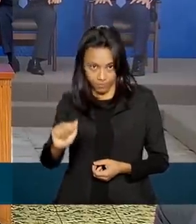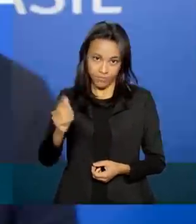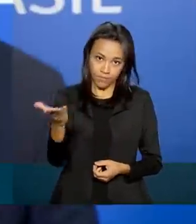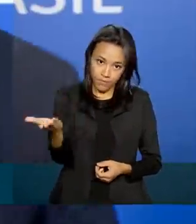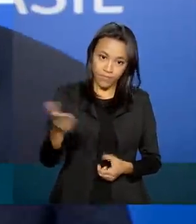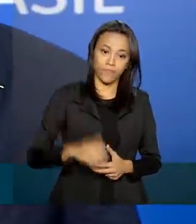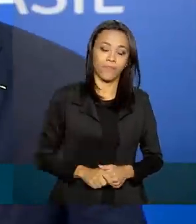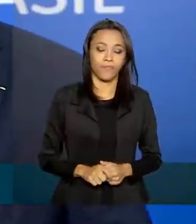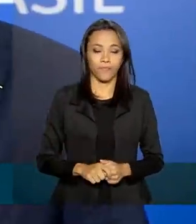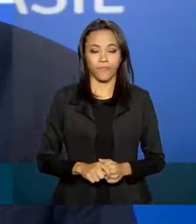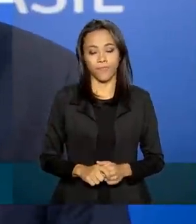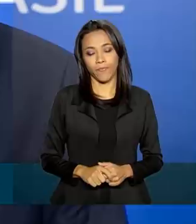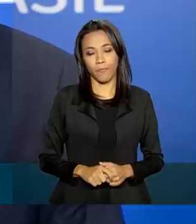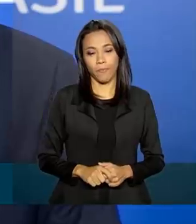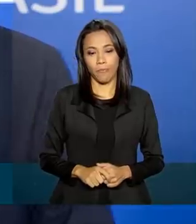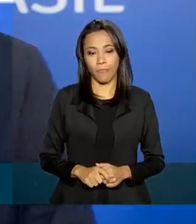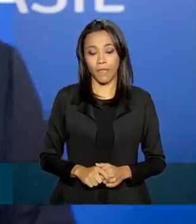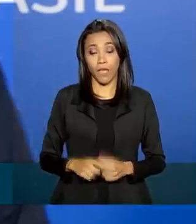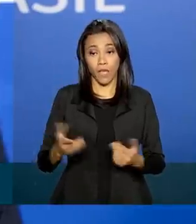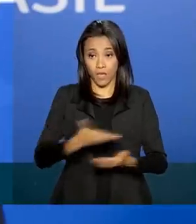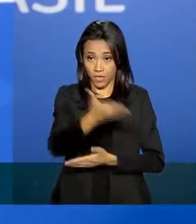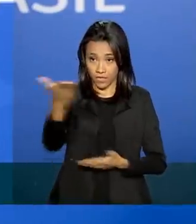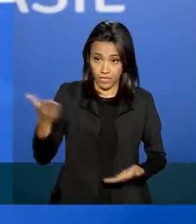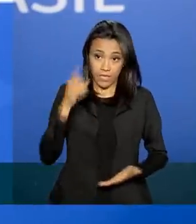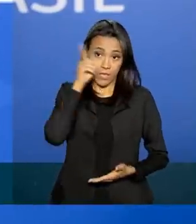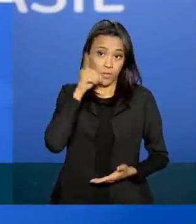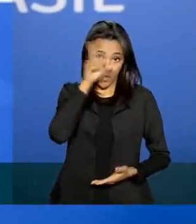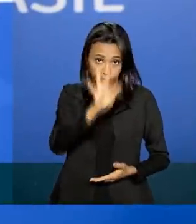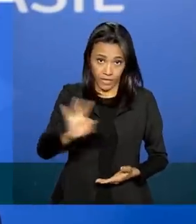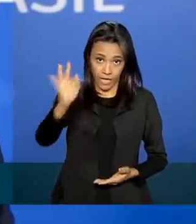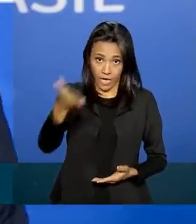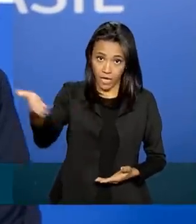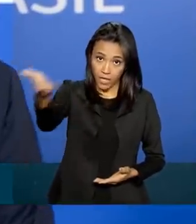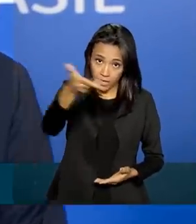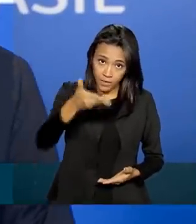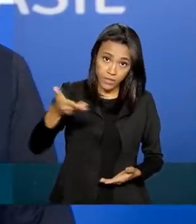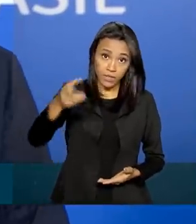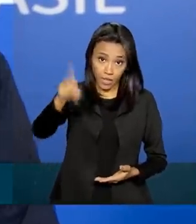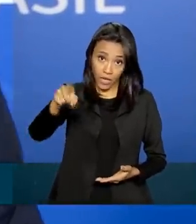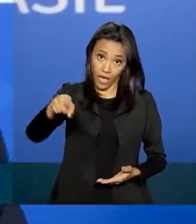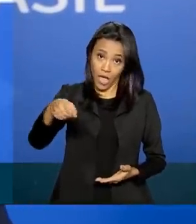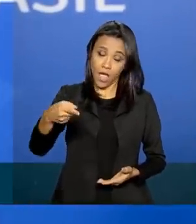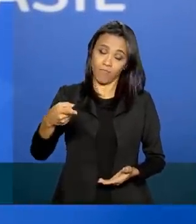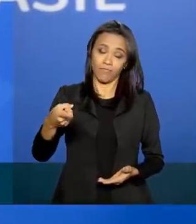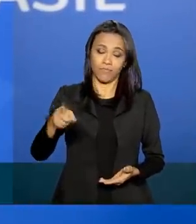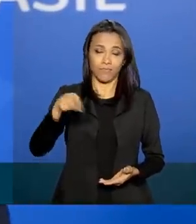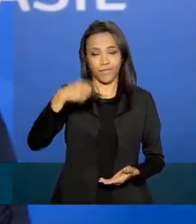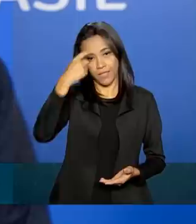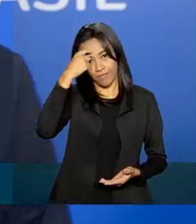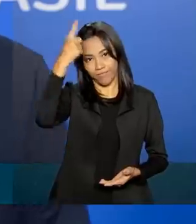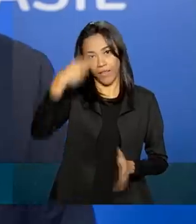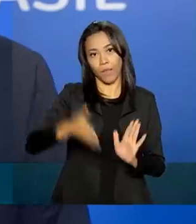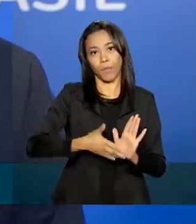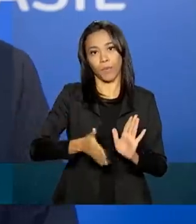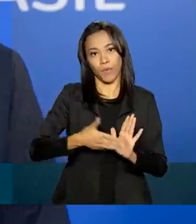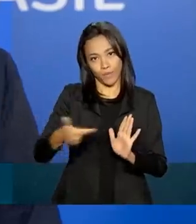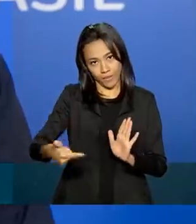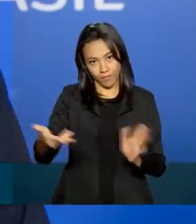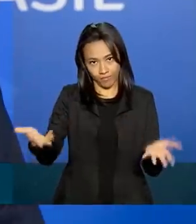é senhores deputados federais autorize a propositura nesse sentido